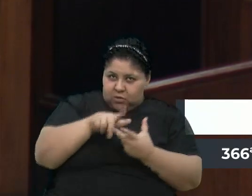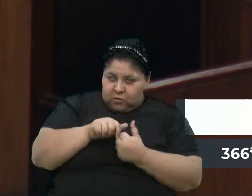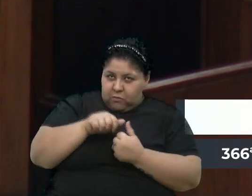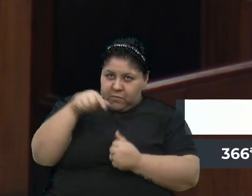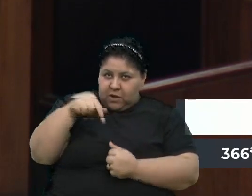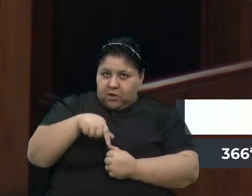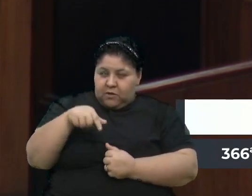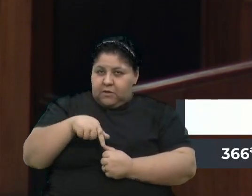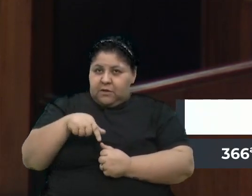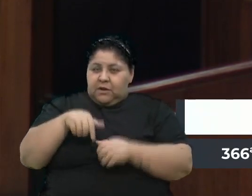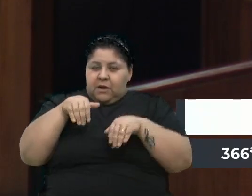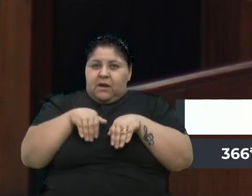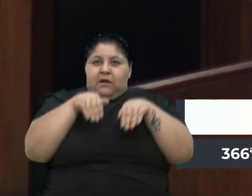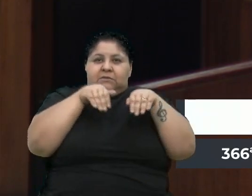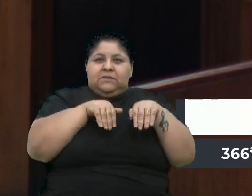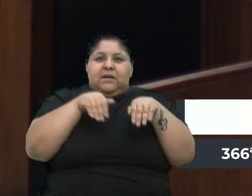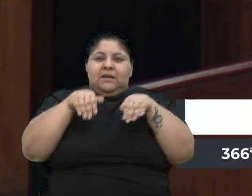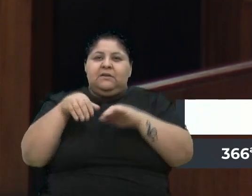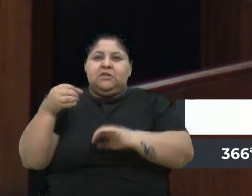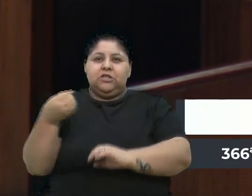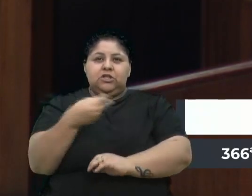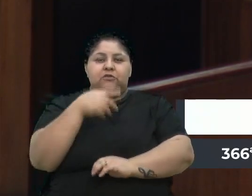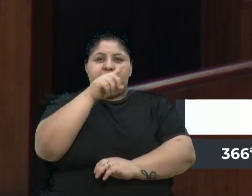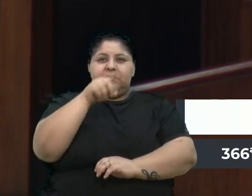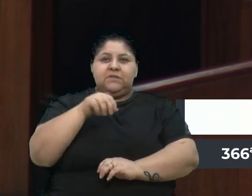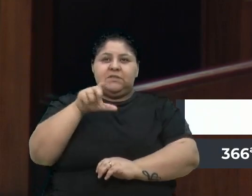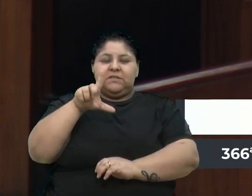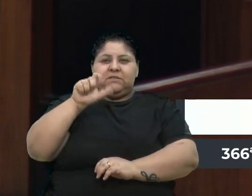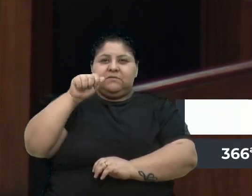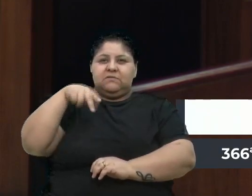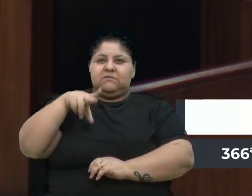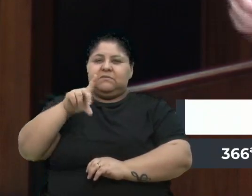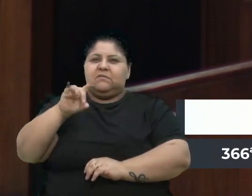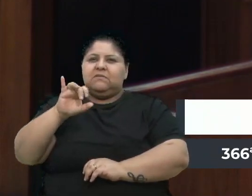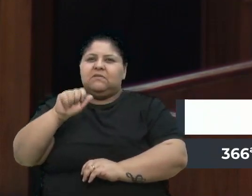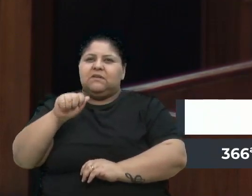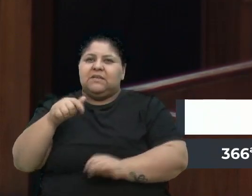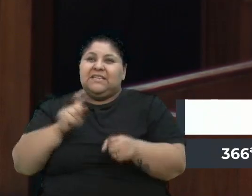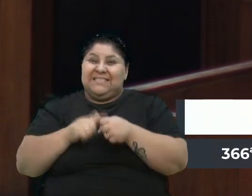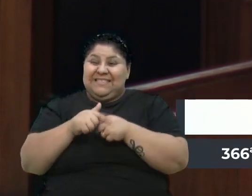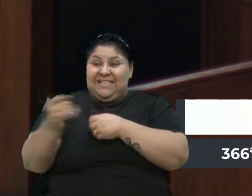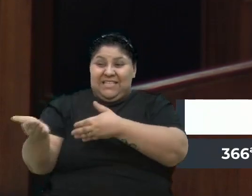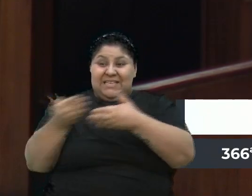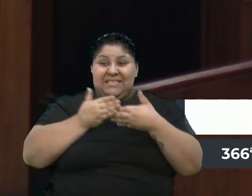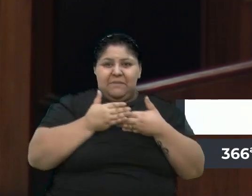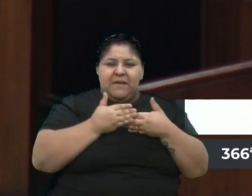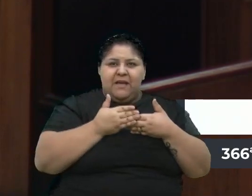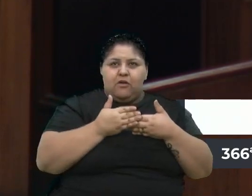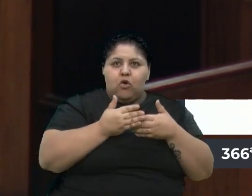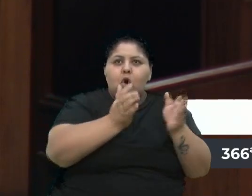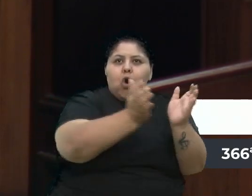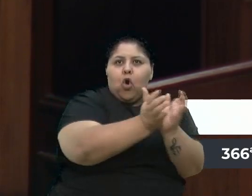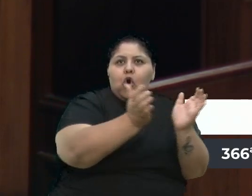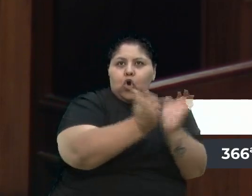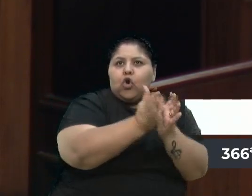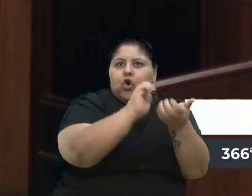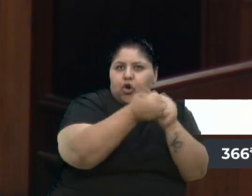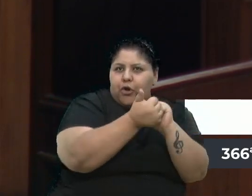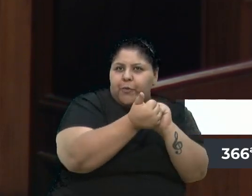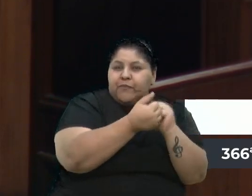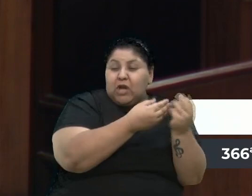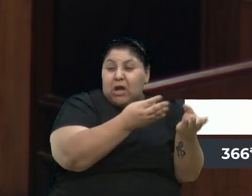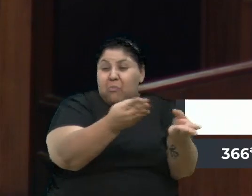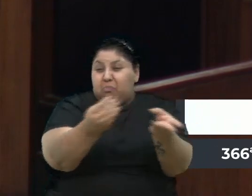Zelândia, né, a divulgação das sedes, das cidades que receberam seleções, a quantidade de turistas